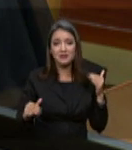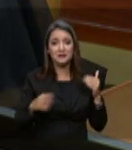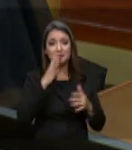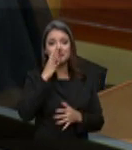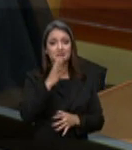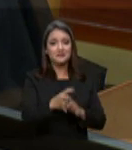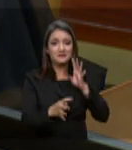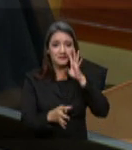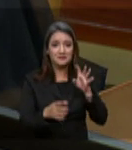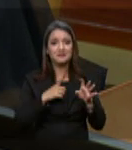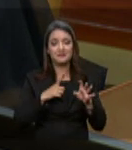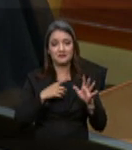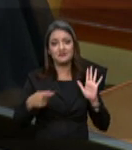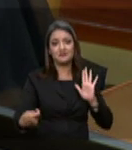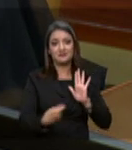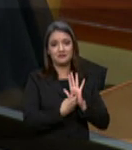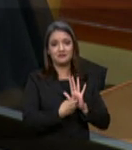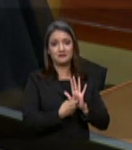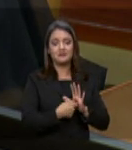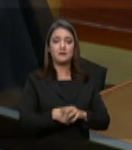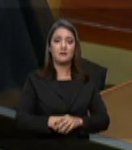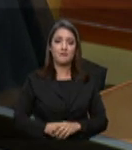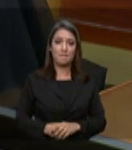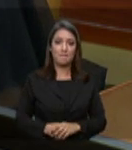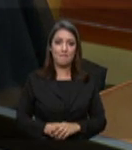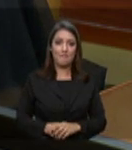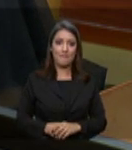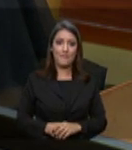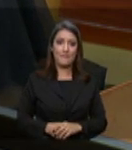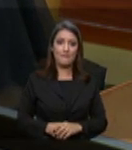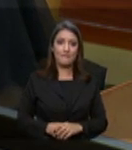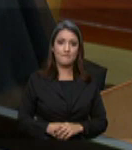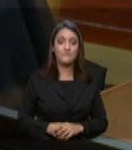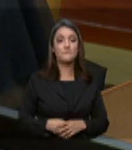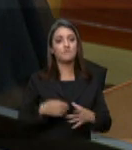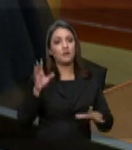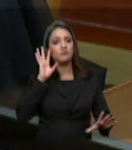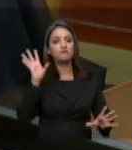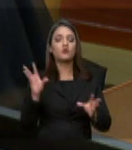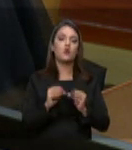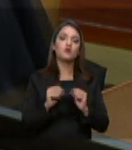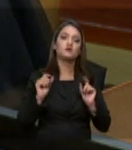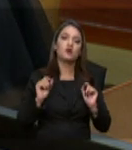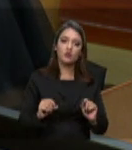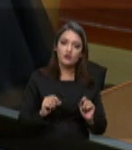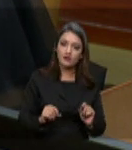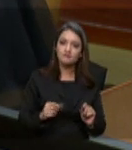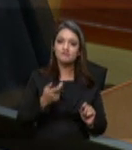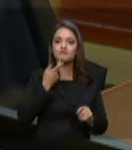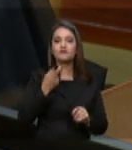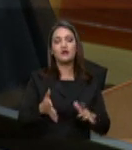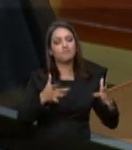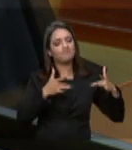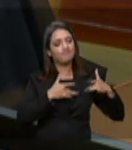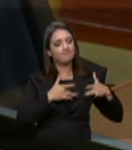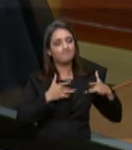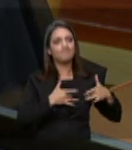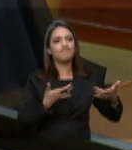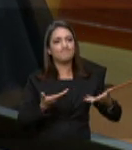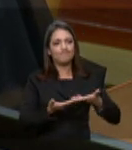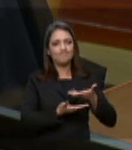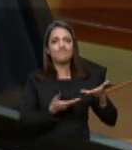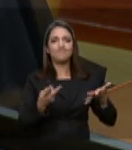na denúncia parte dispositiva presidente da Serra em conclusão renovando minha solidariedade diante